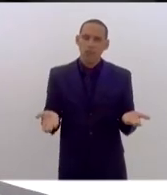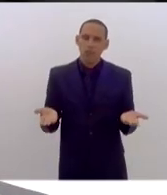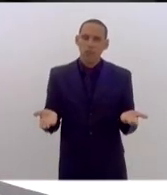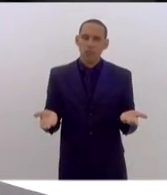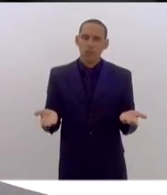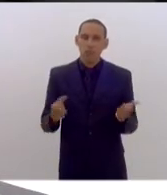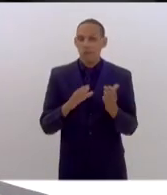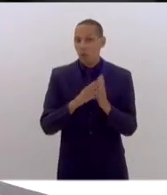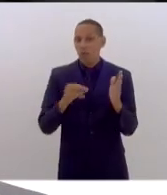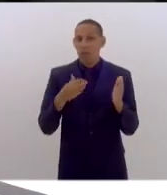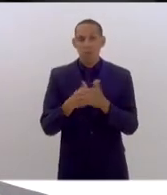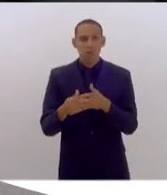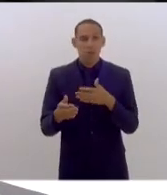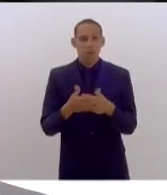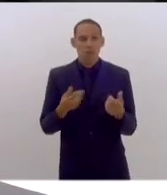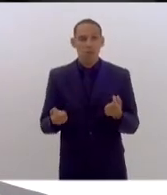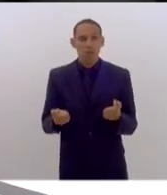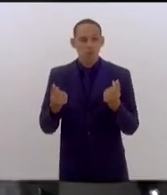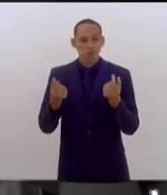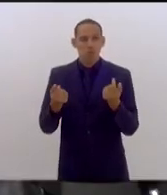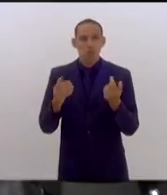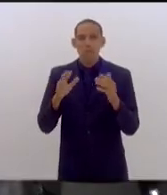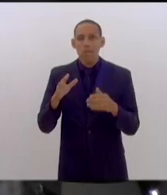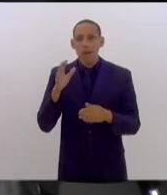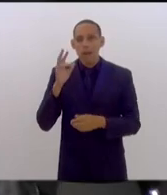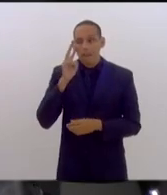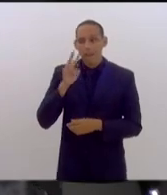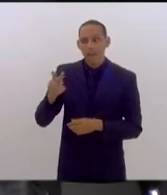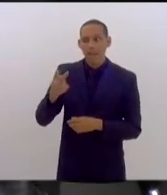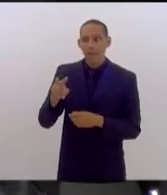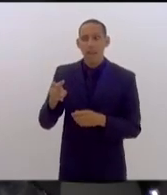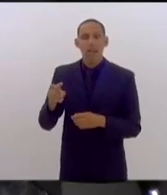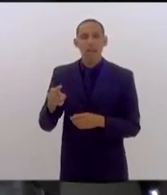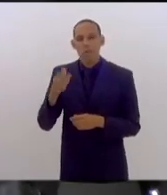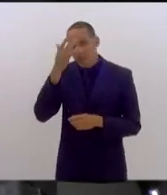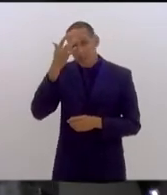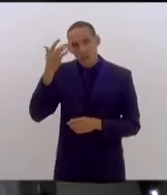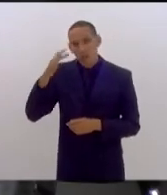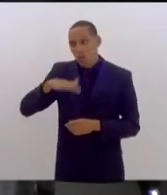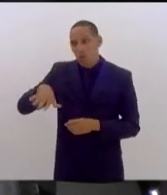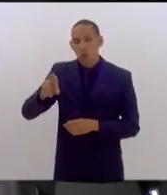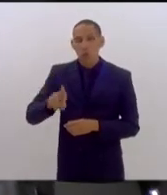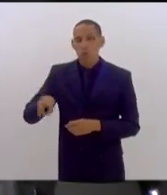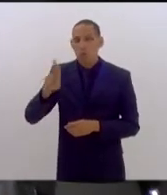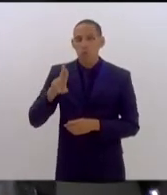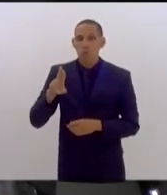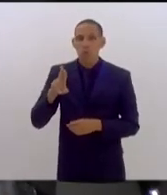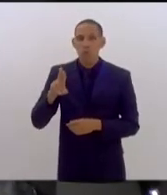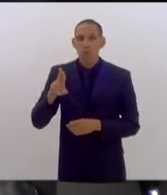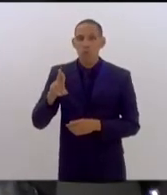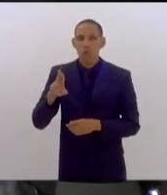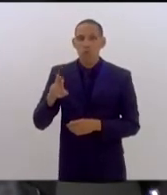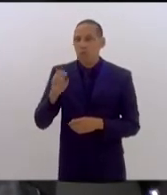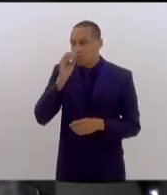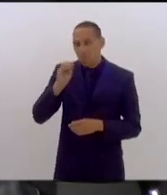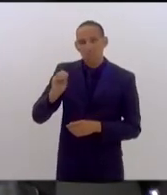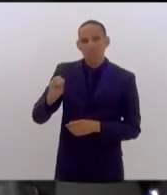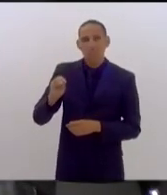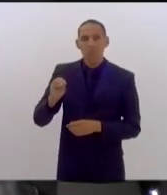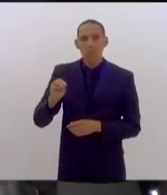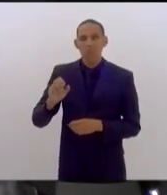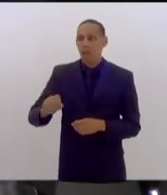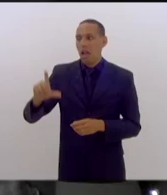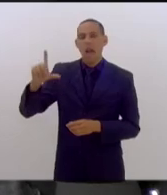qualquer modelo tarifário que não considerar poder aquisitivo do usuário e veja se aumentar demanda se refugir você